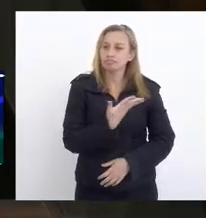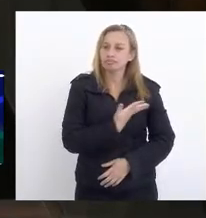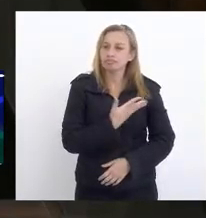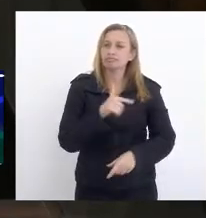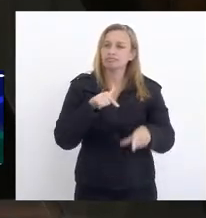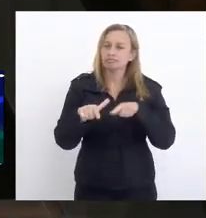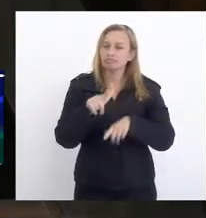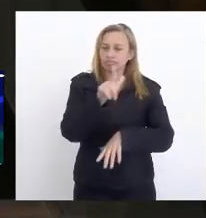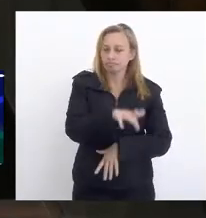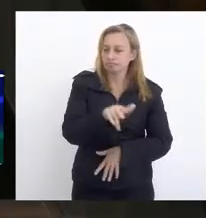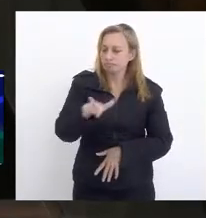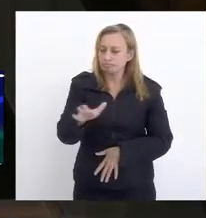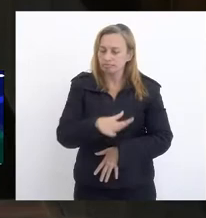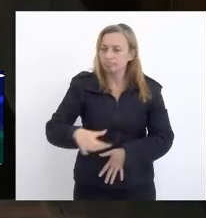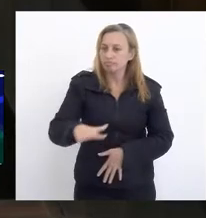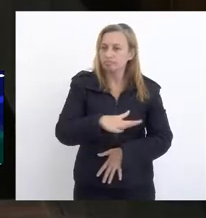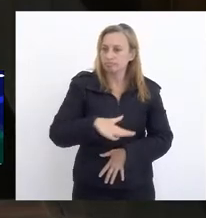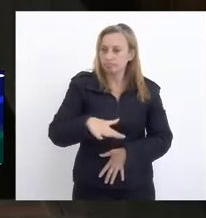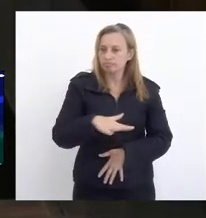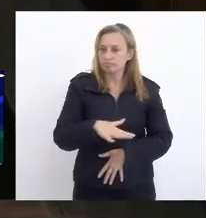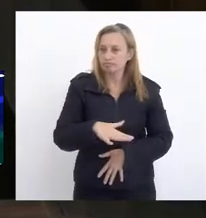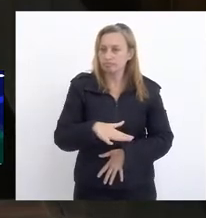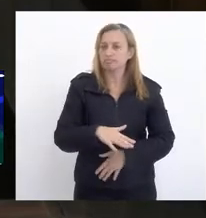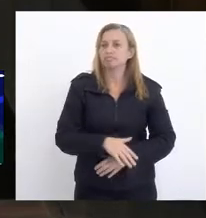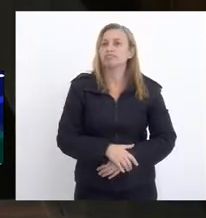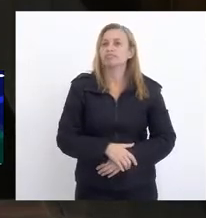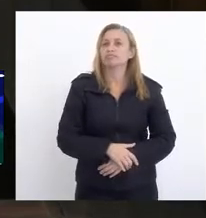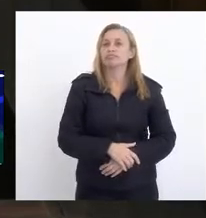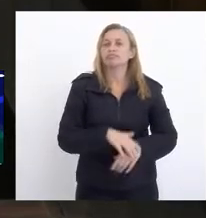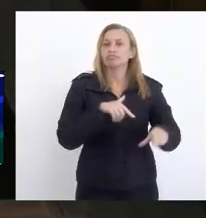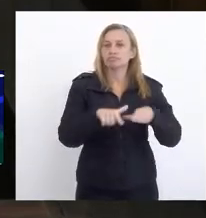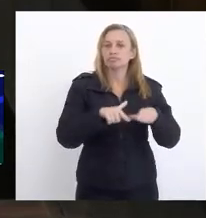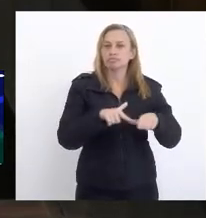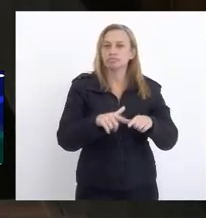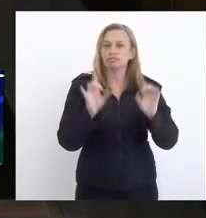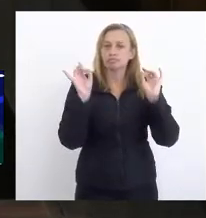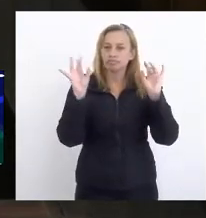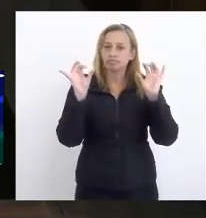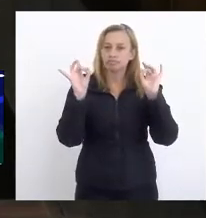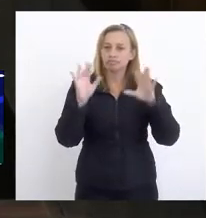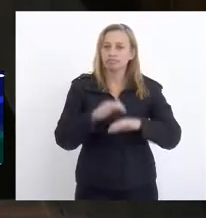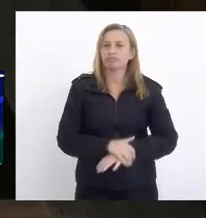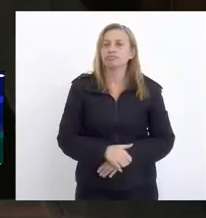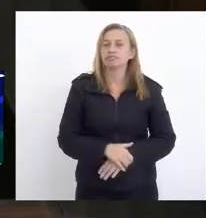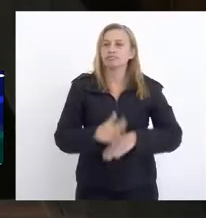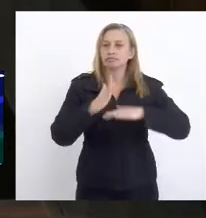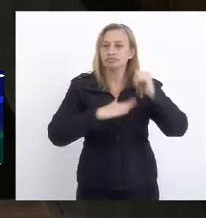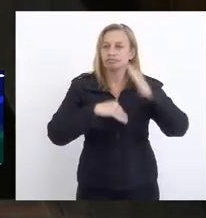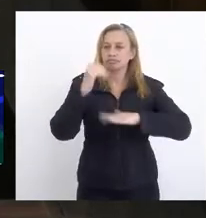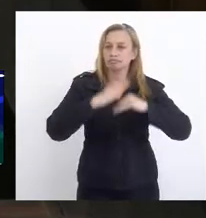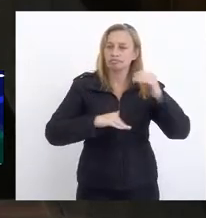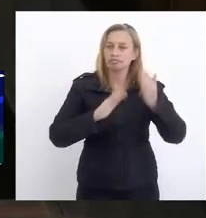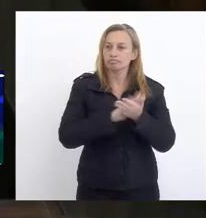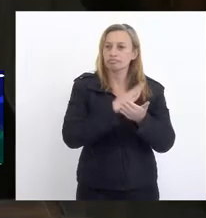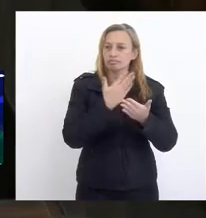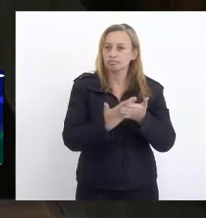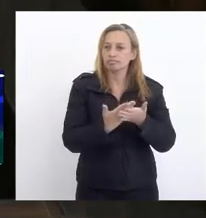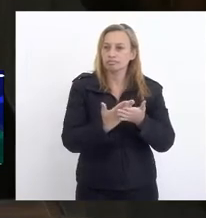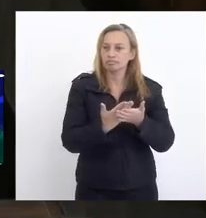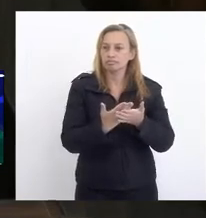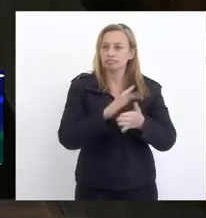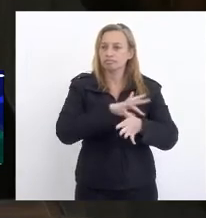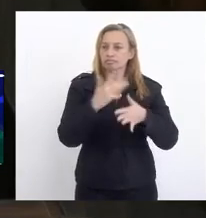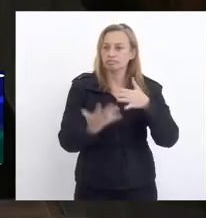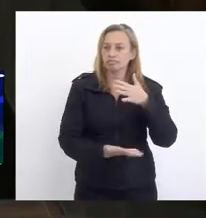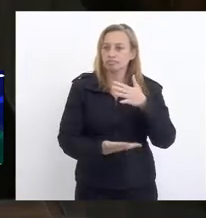das diferentes áreas e setores da Assembleia Legislativa, especialmente a profissional que faz a interpretação